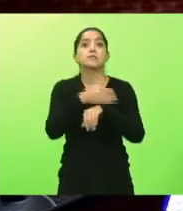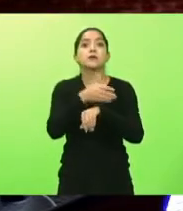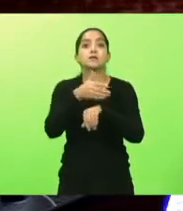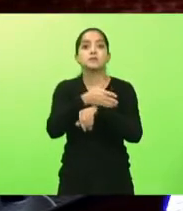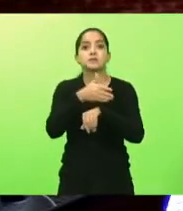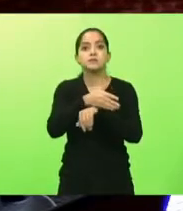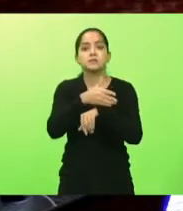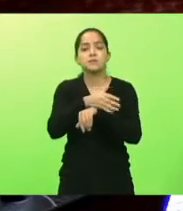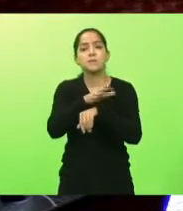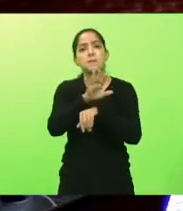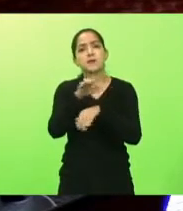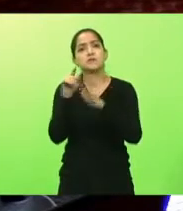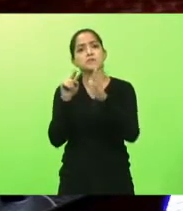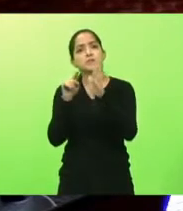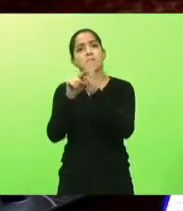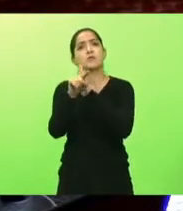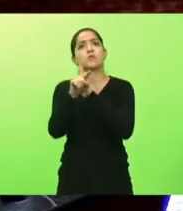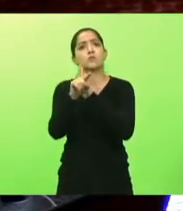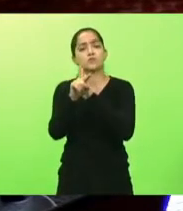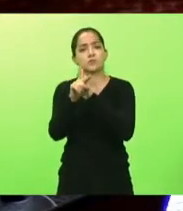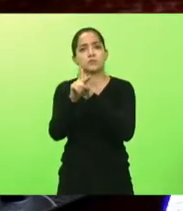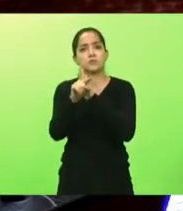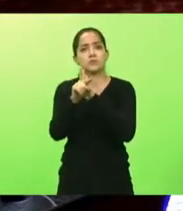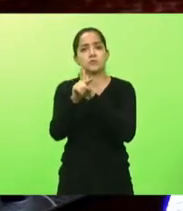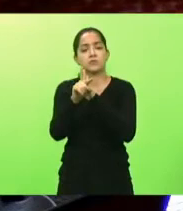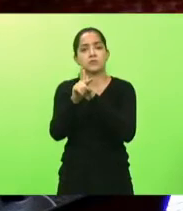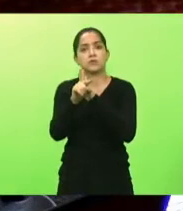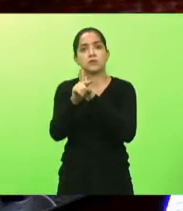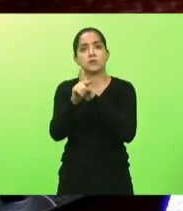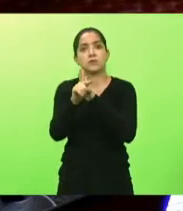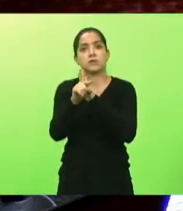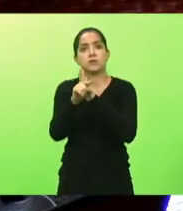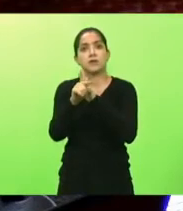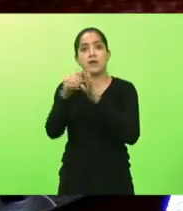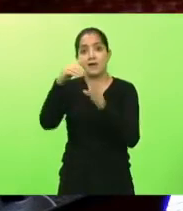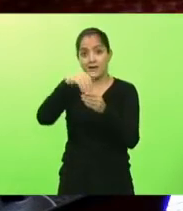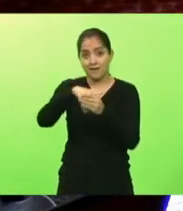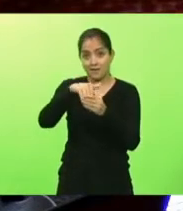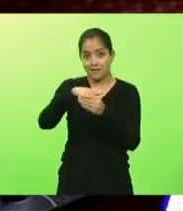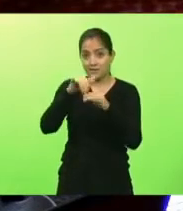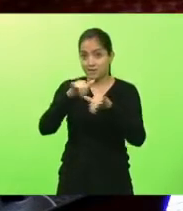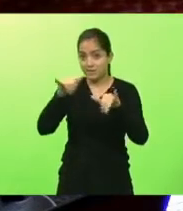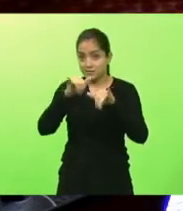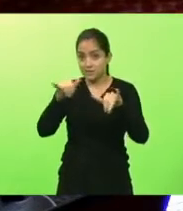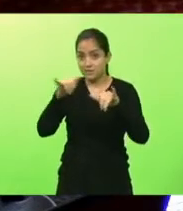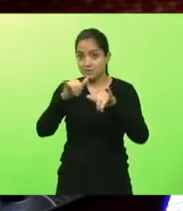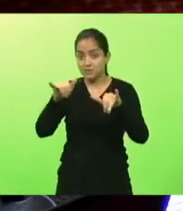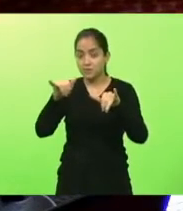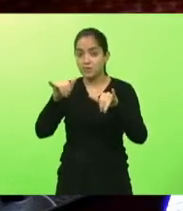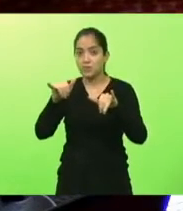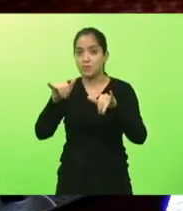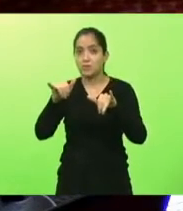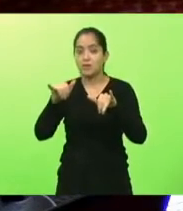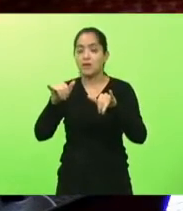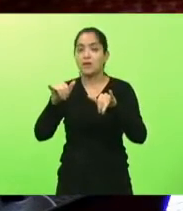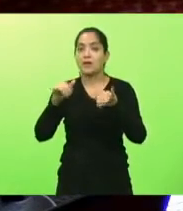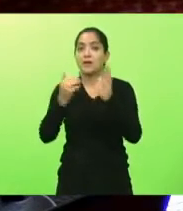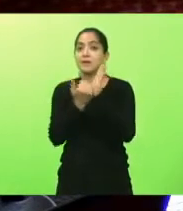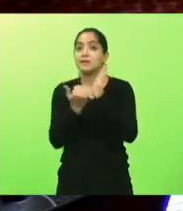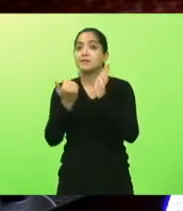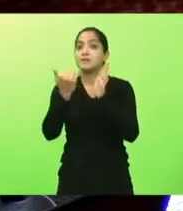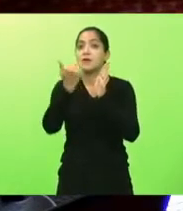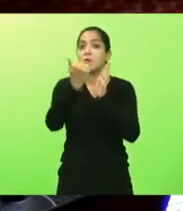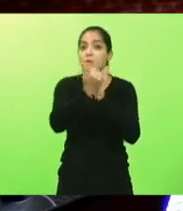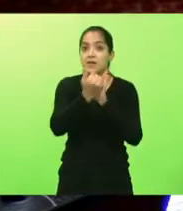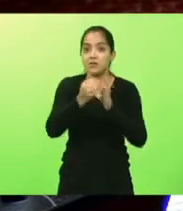Pergunta a Vossa Excelência aí, no que isso diretamente, a eleição sendo em novembro, o que se aumente e que se prorrogue